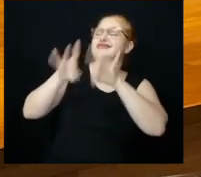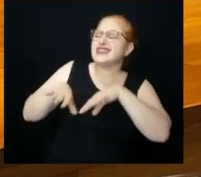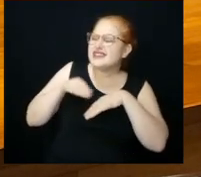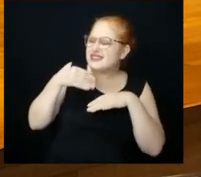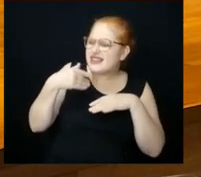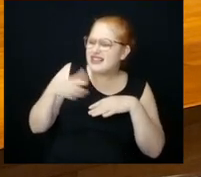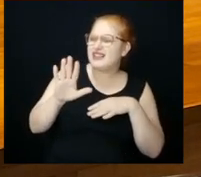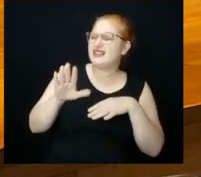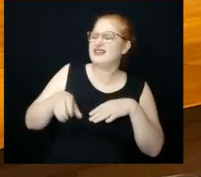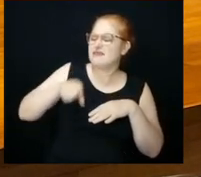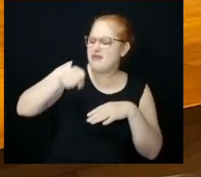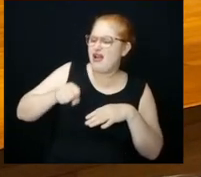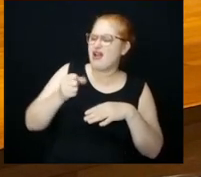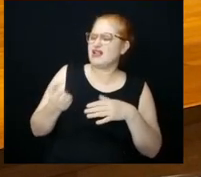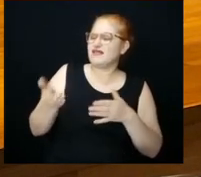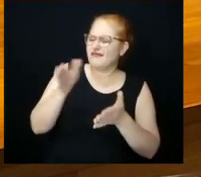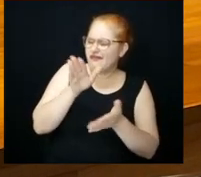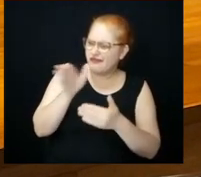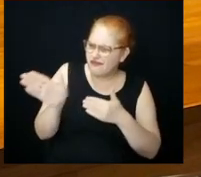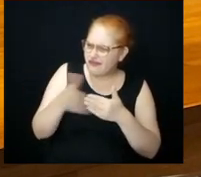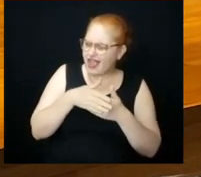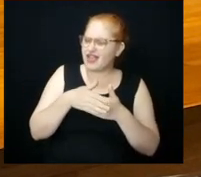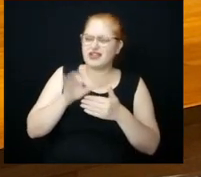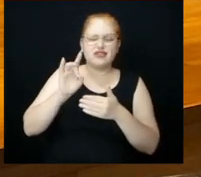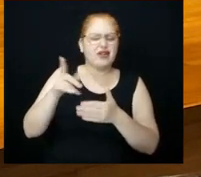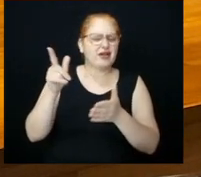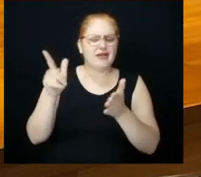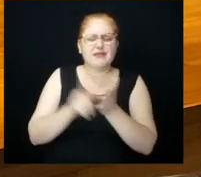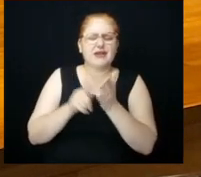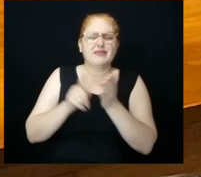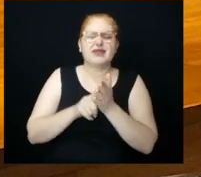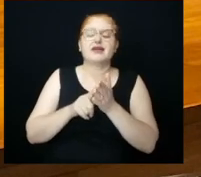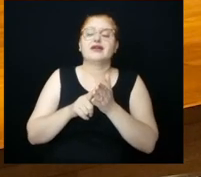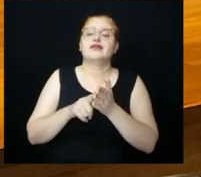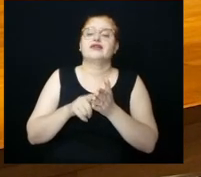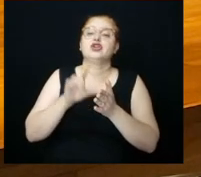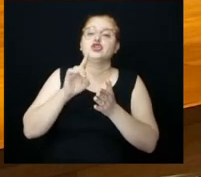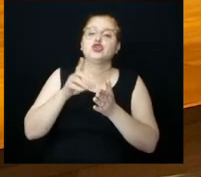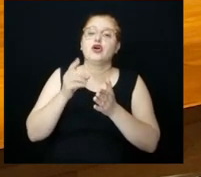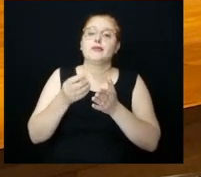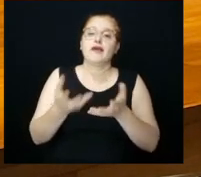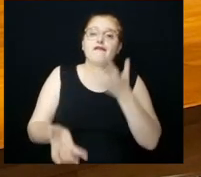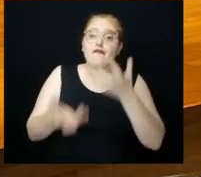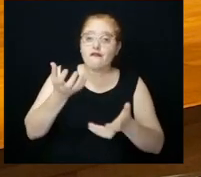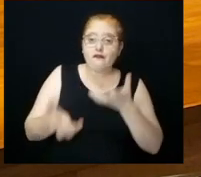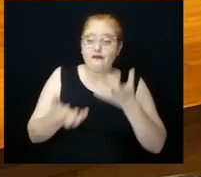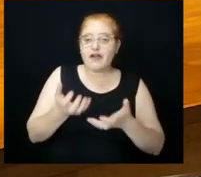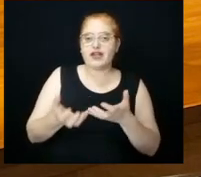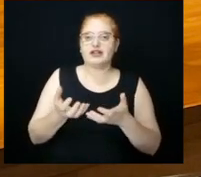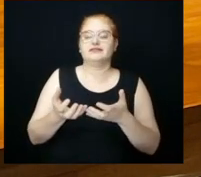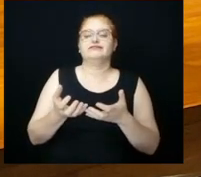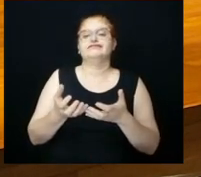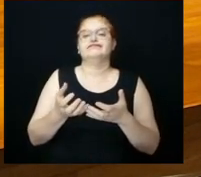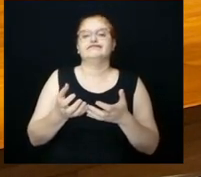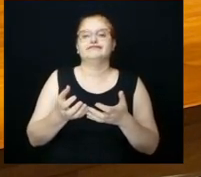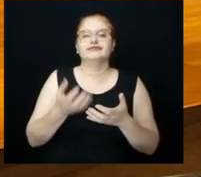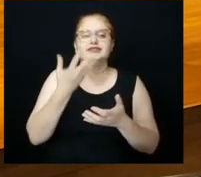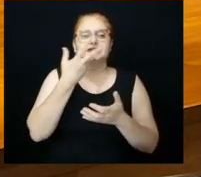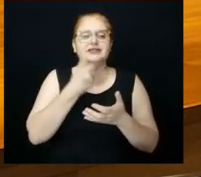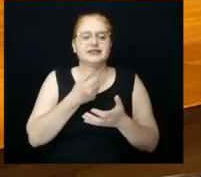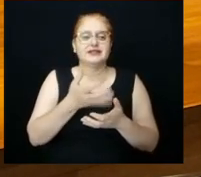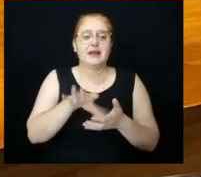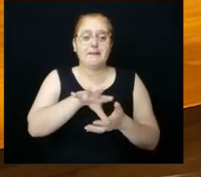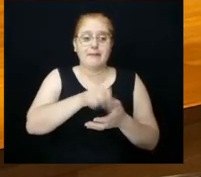estava, fechasse a tampa. Tira só essa papelada, serve para acendermos a fogueira. O jovem retira os caderninhos,